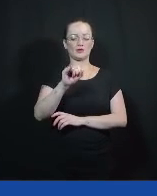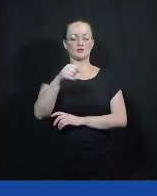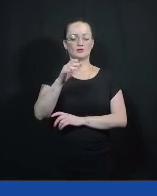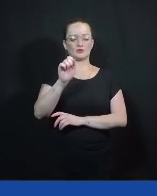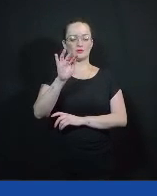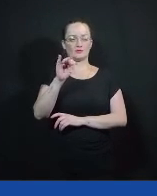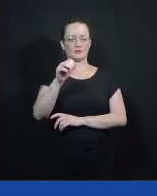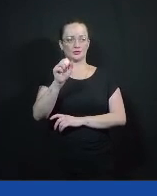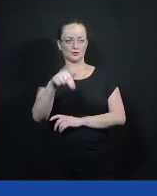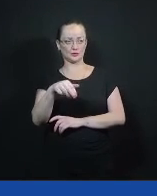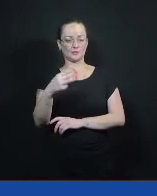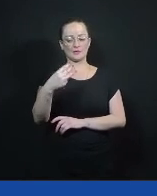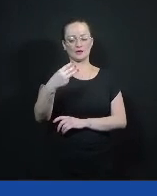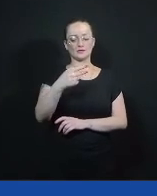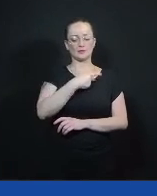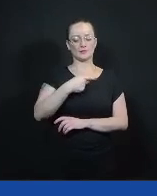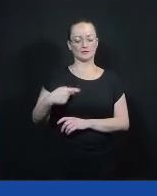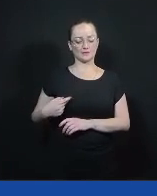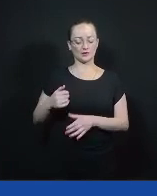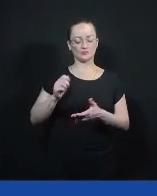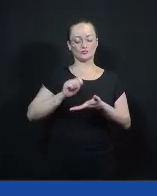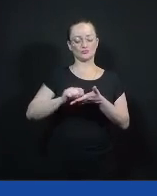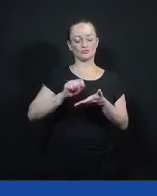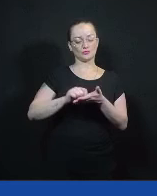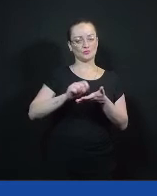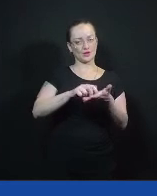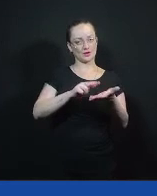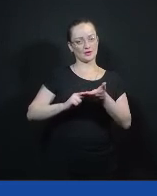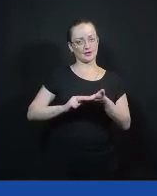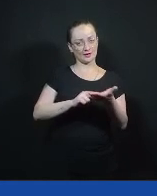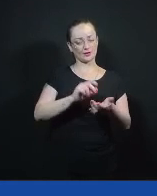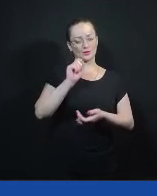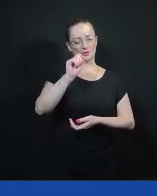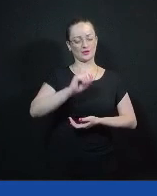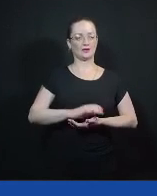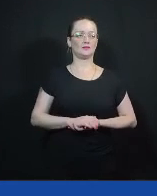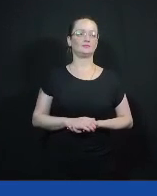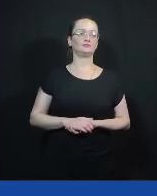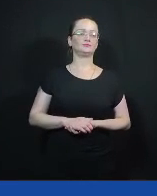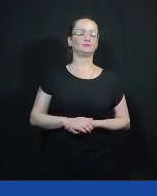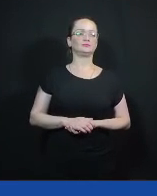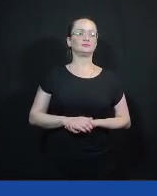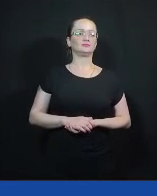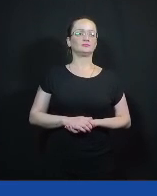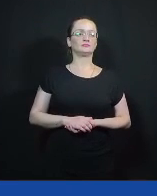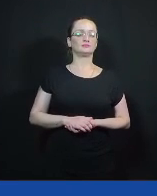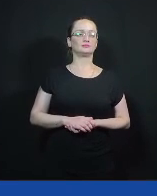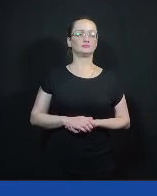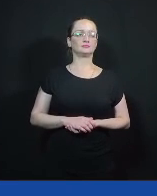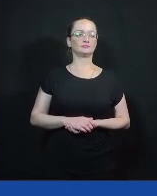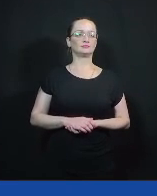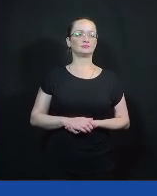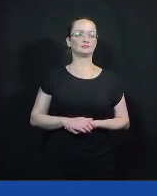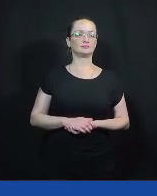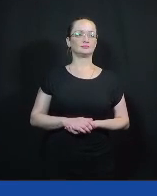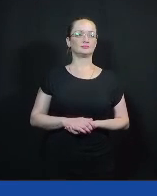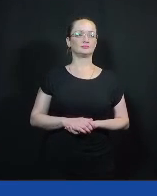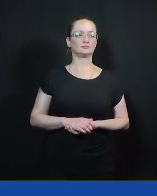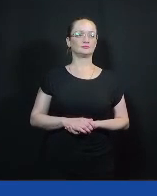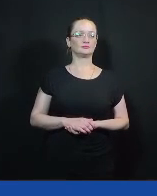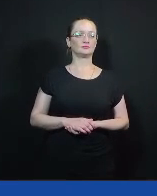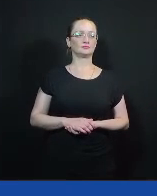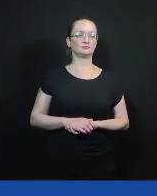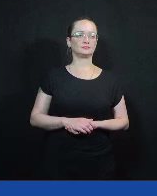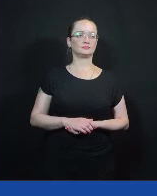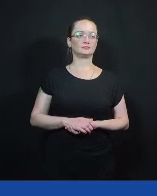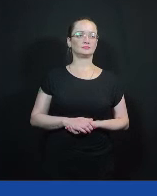americano, que escreveu ali numa das cartas de Monticello, que era dizendo que quando as pessoas souberem